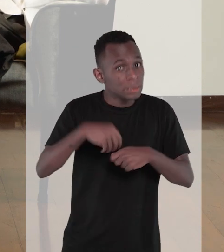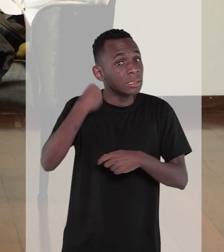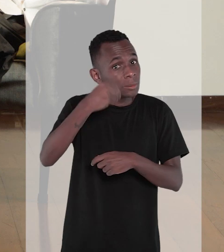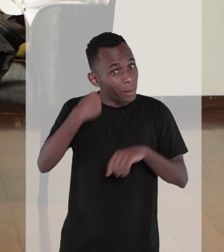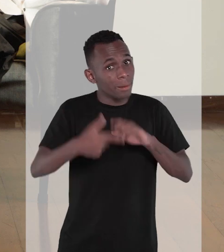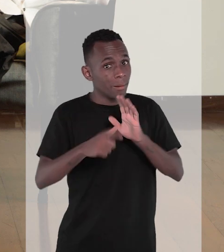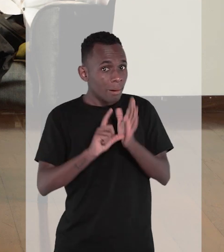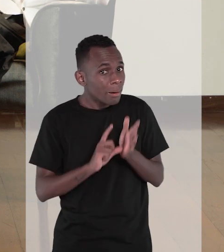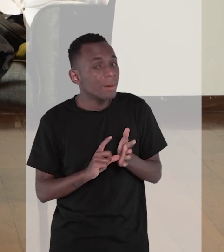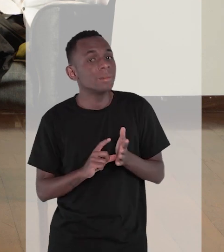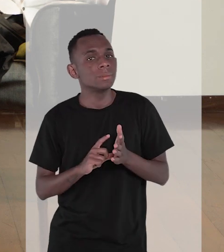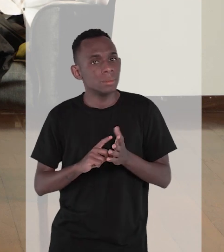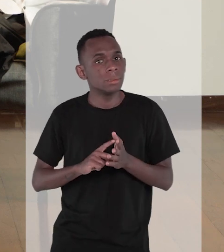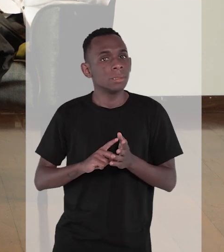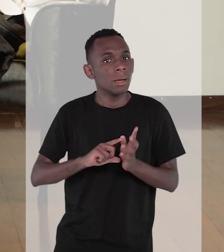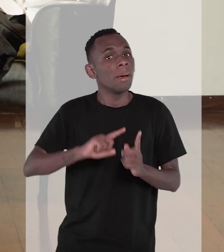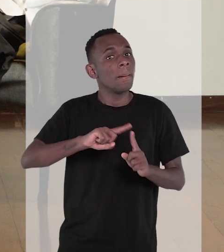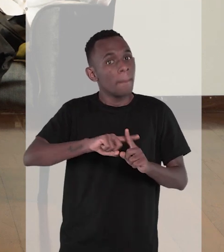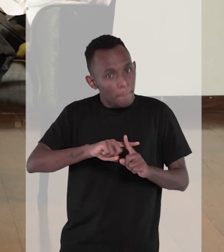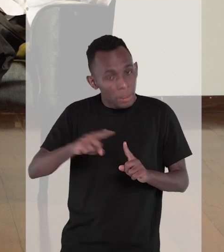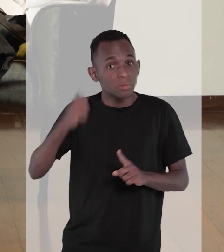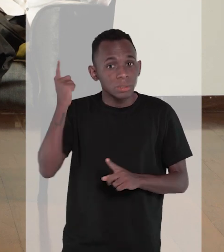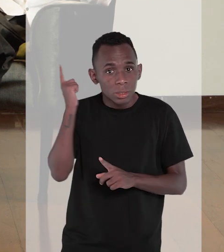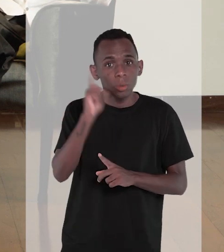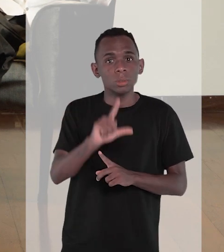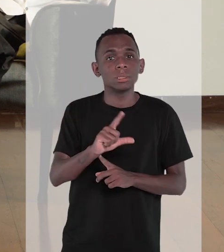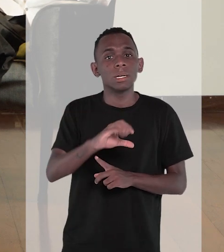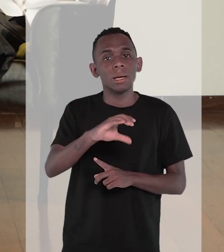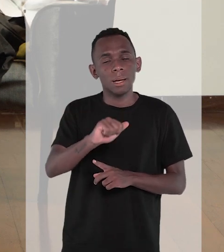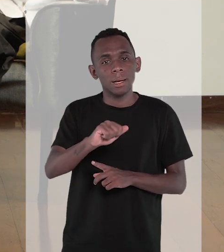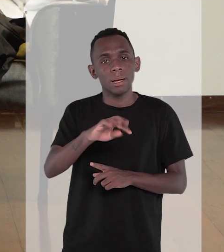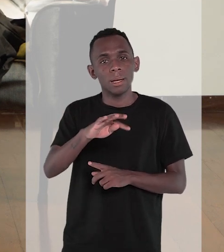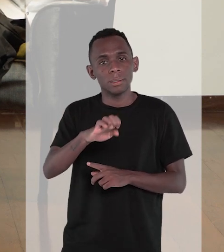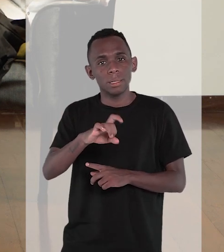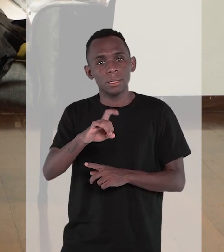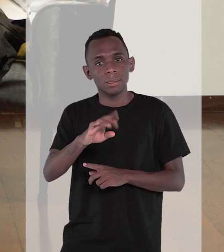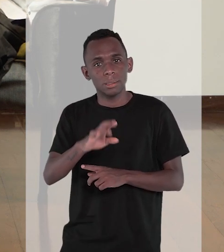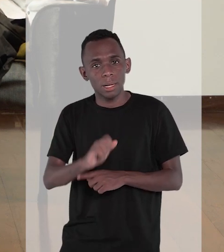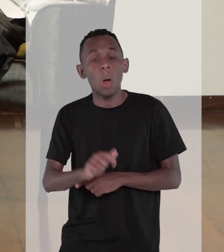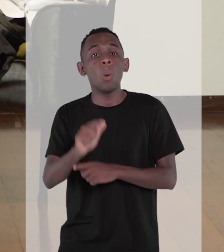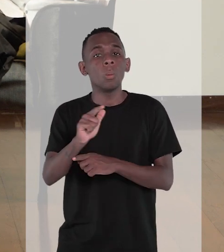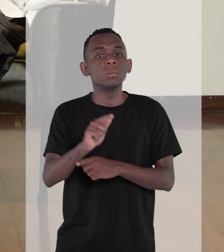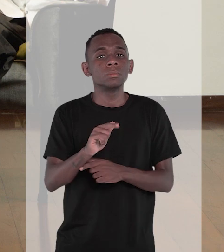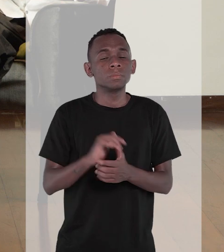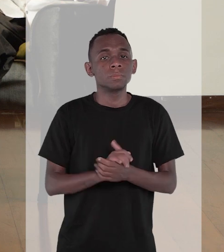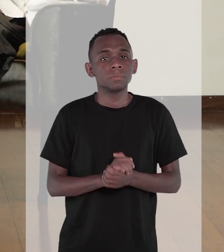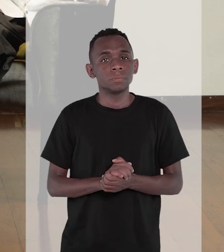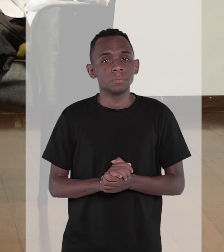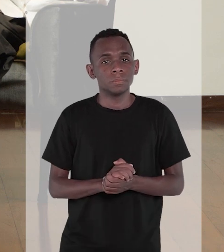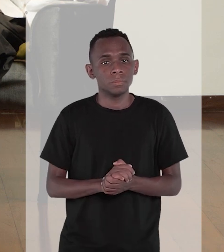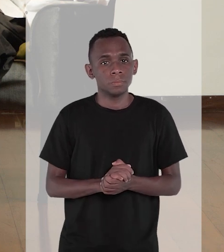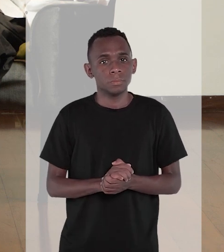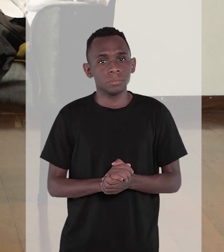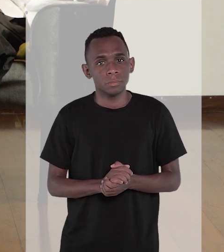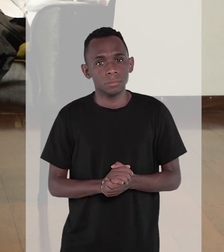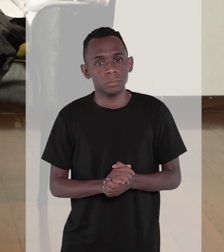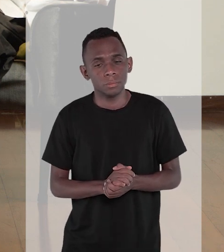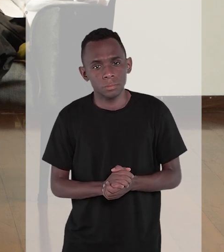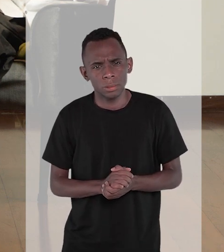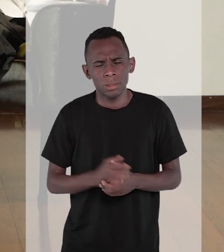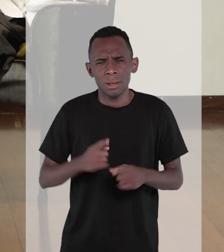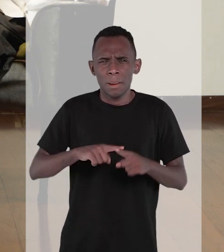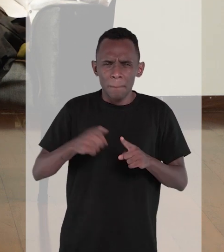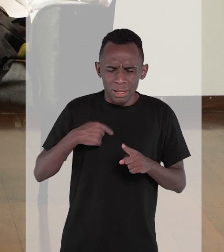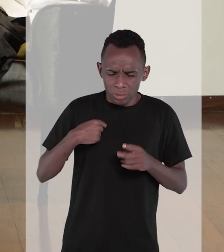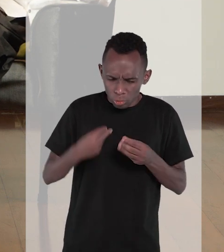coisa antes. Mas você vai ouvir Catedral. Porque é uma música querida minha. Agora,